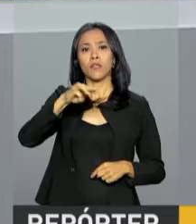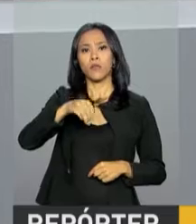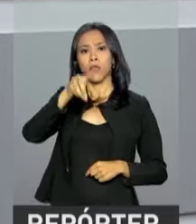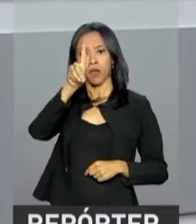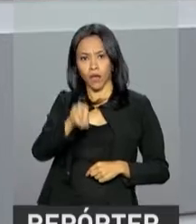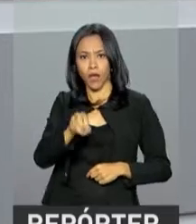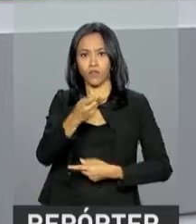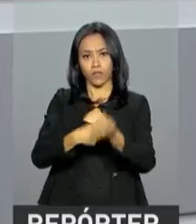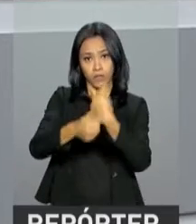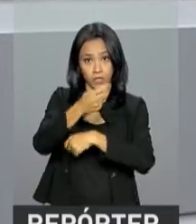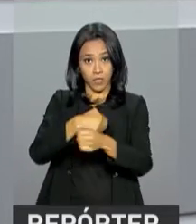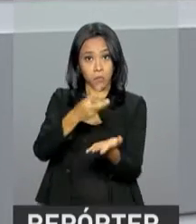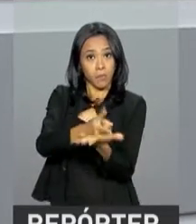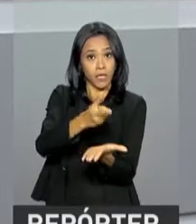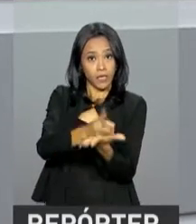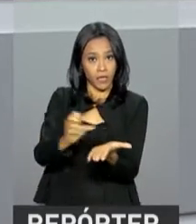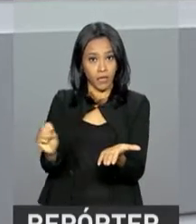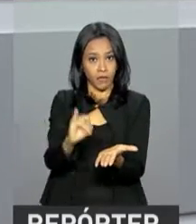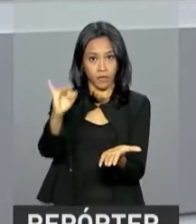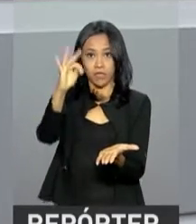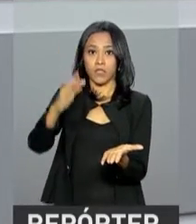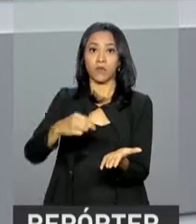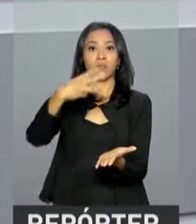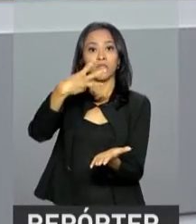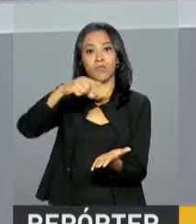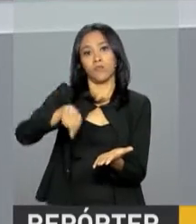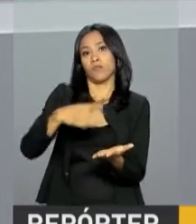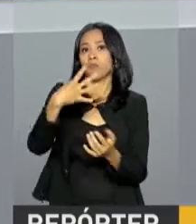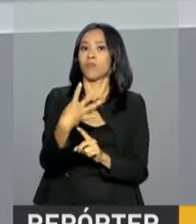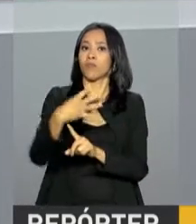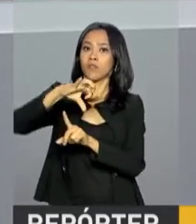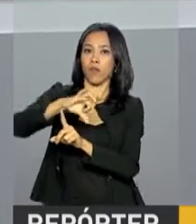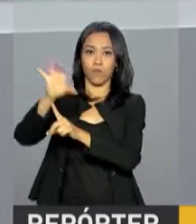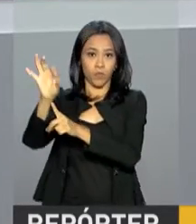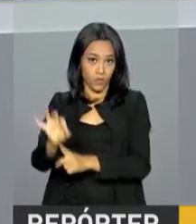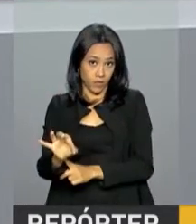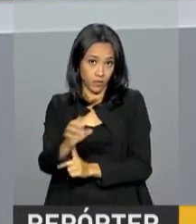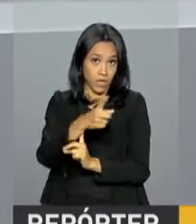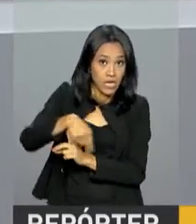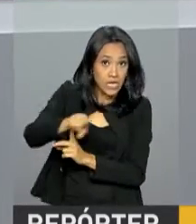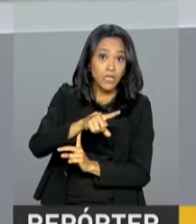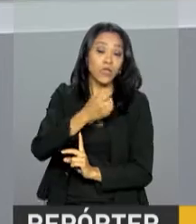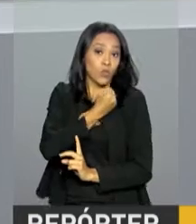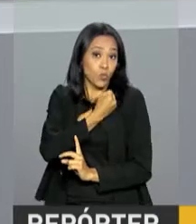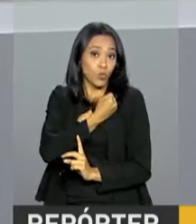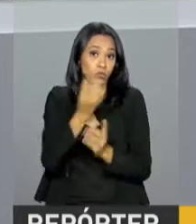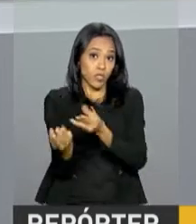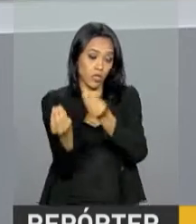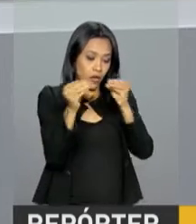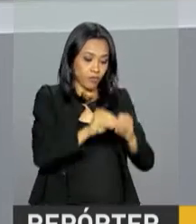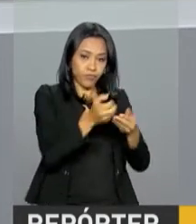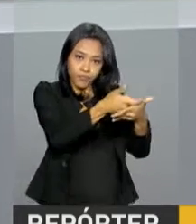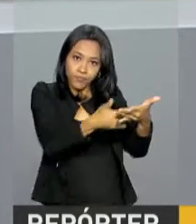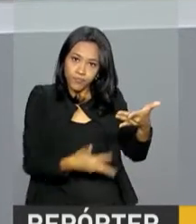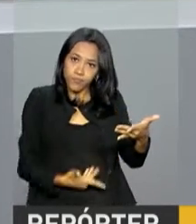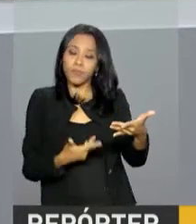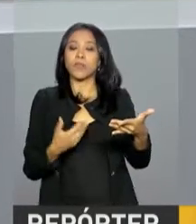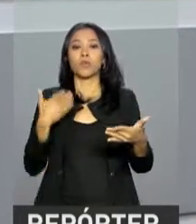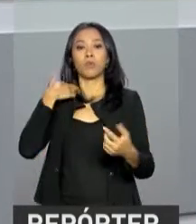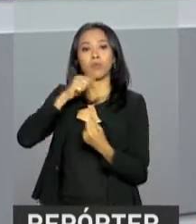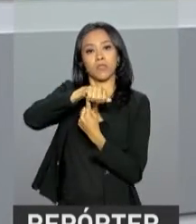estimativa de inflação deste ano em 3,49 por cento os números estão no boletim focus do banco central